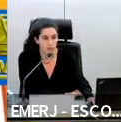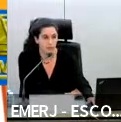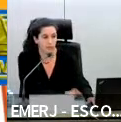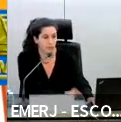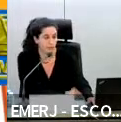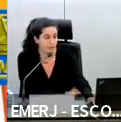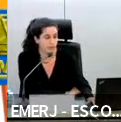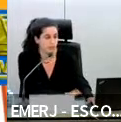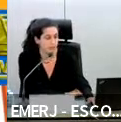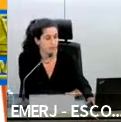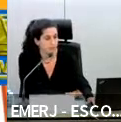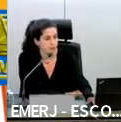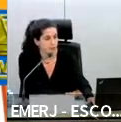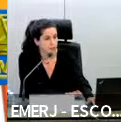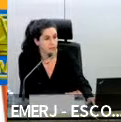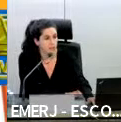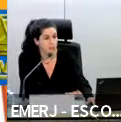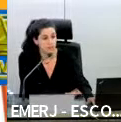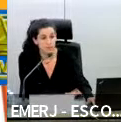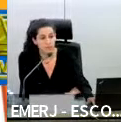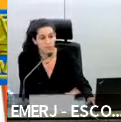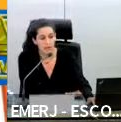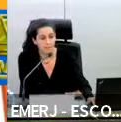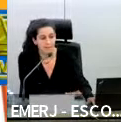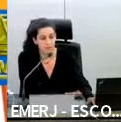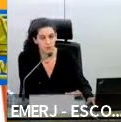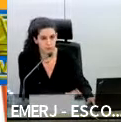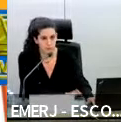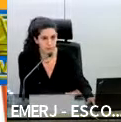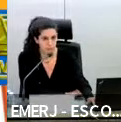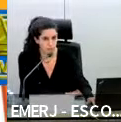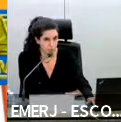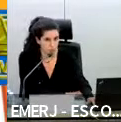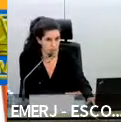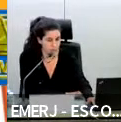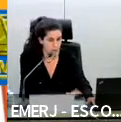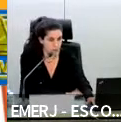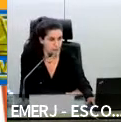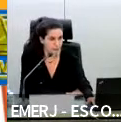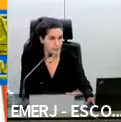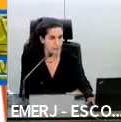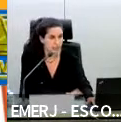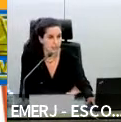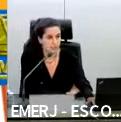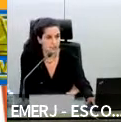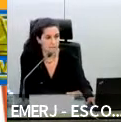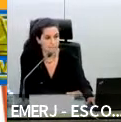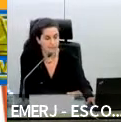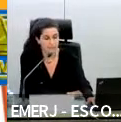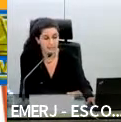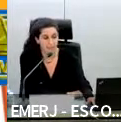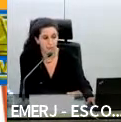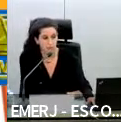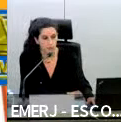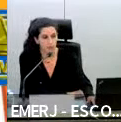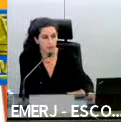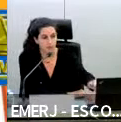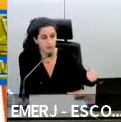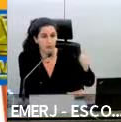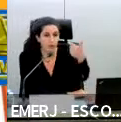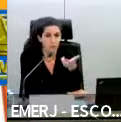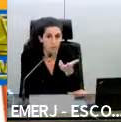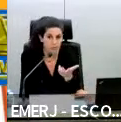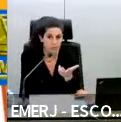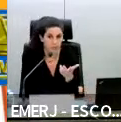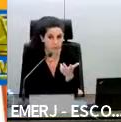da reunião da COEN, e entre abril, que foi mais ou menos quando começou a pandemia, e dezembro, quando a